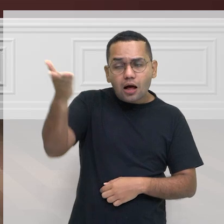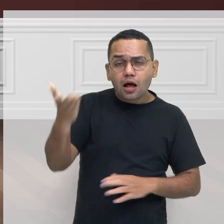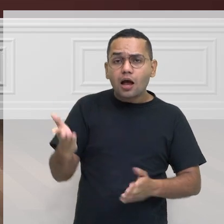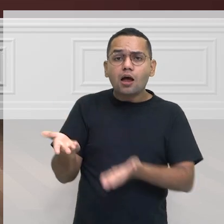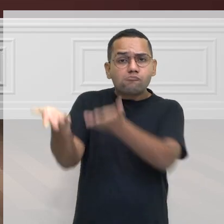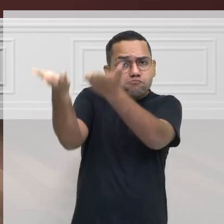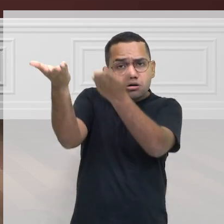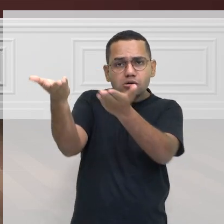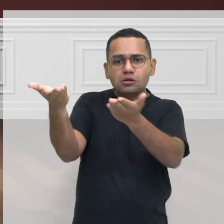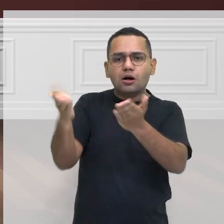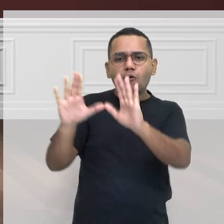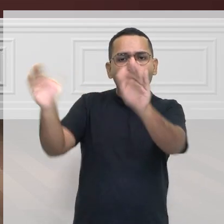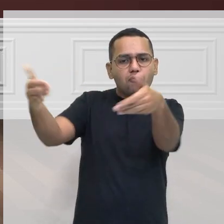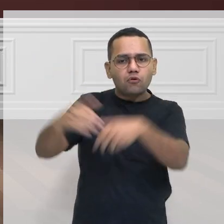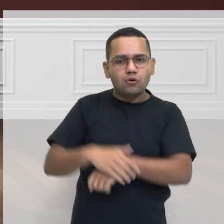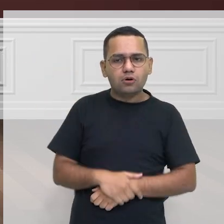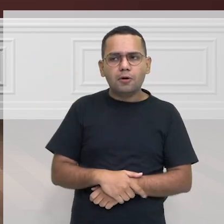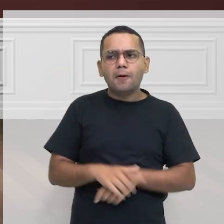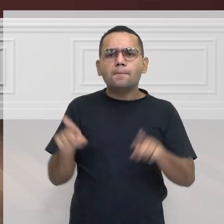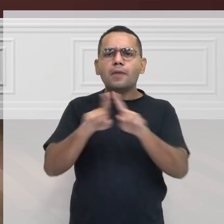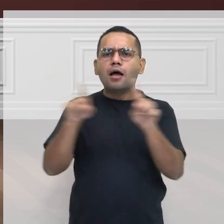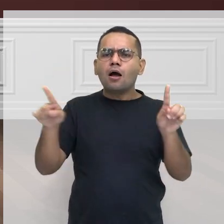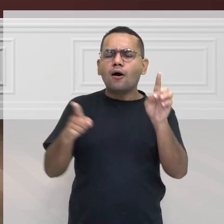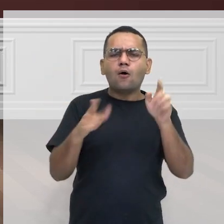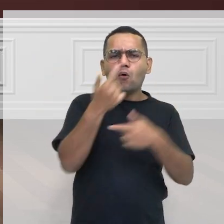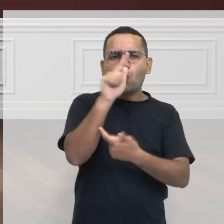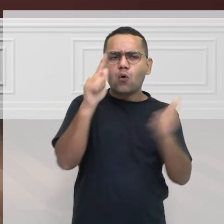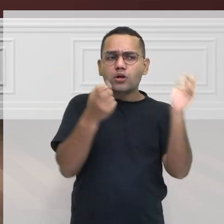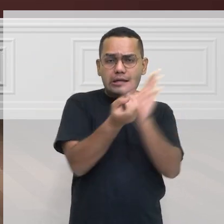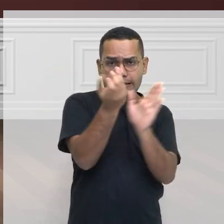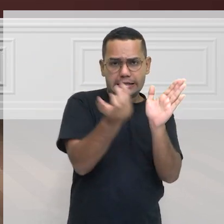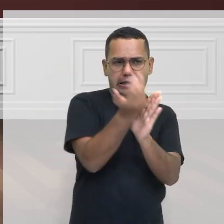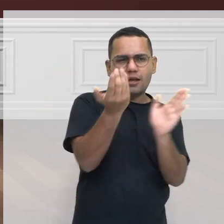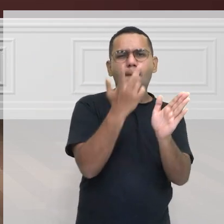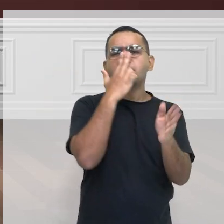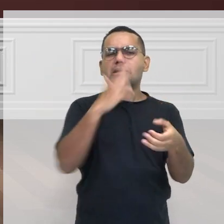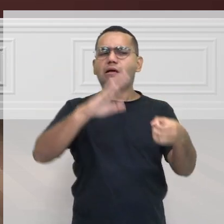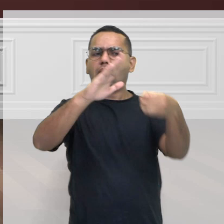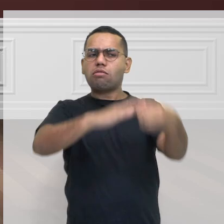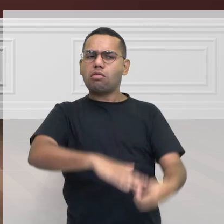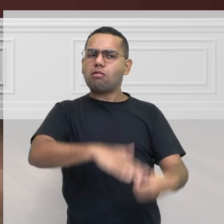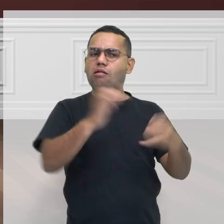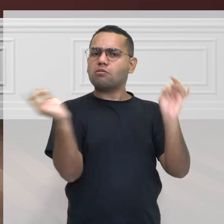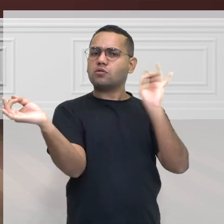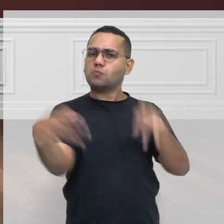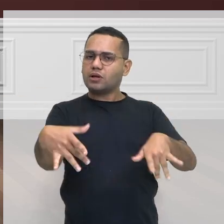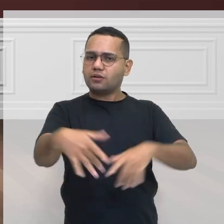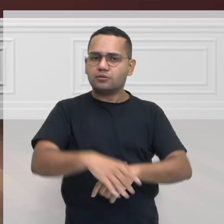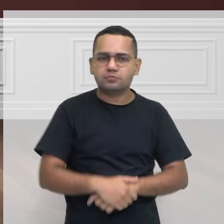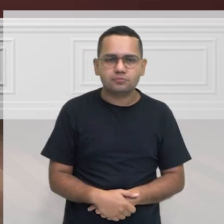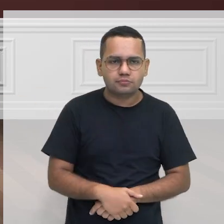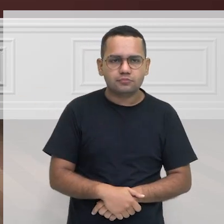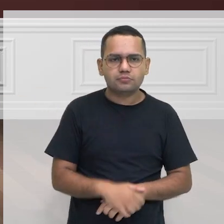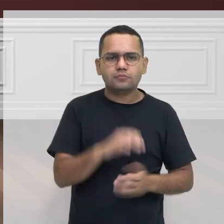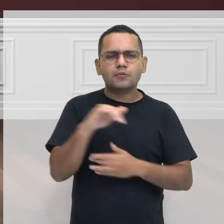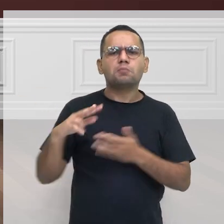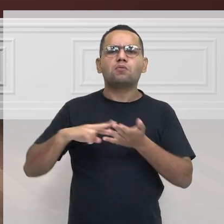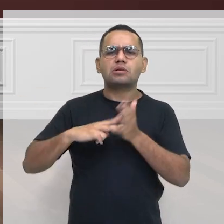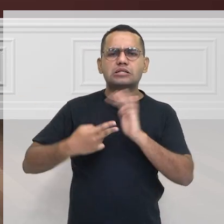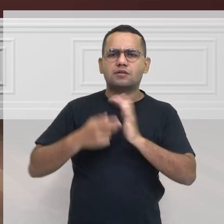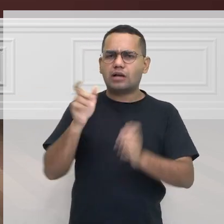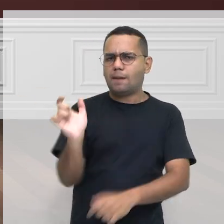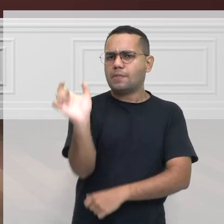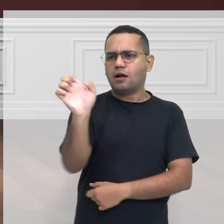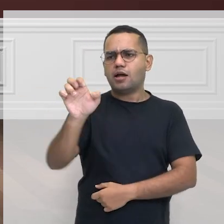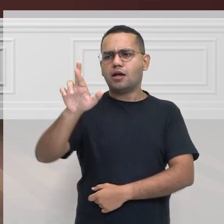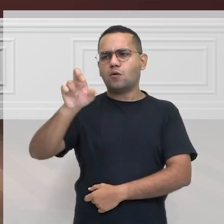e marginalizava práticas e perspectivas de outras regiões e culturas. Então, o que é eurocêntrica?